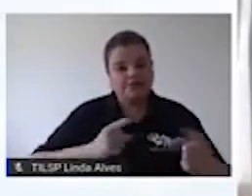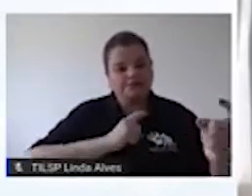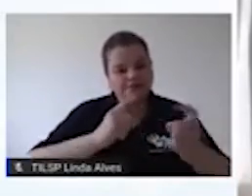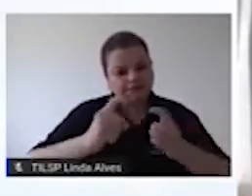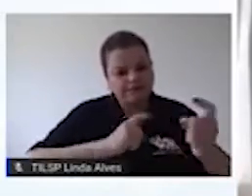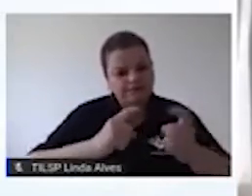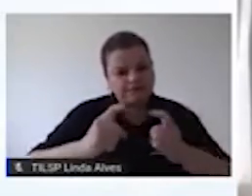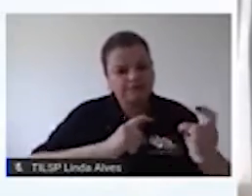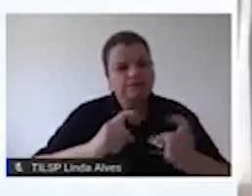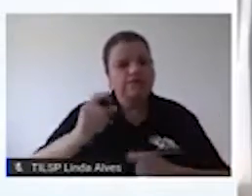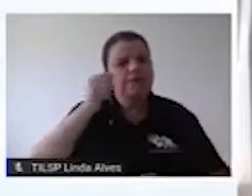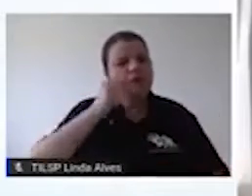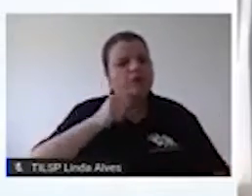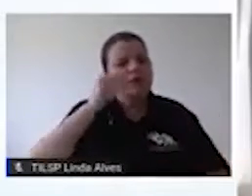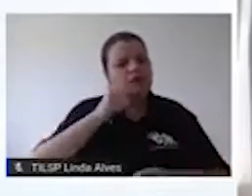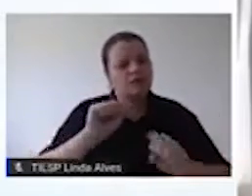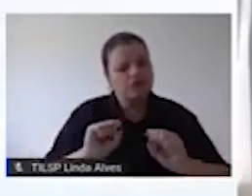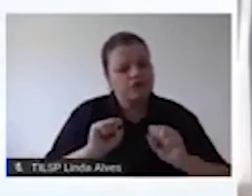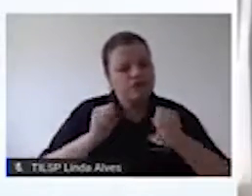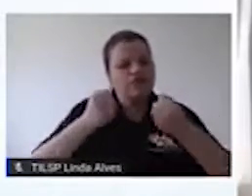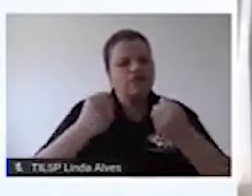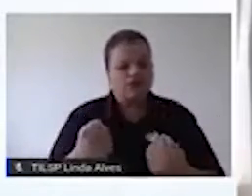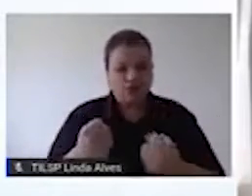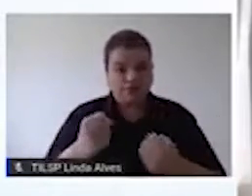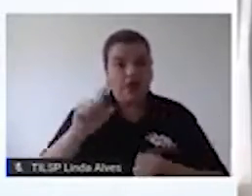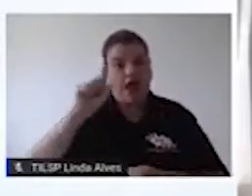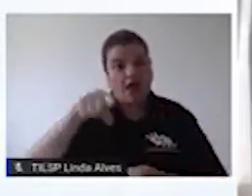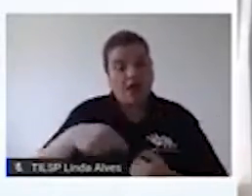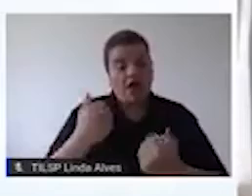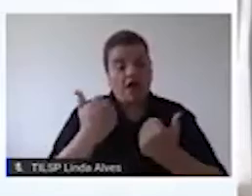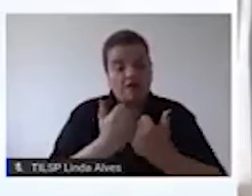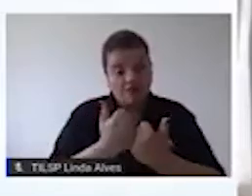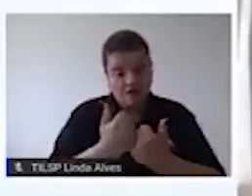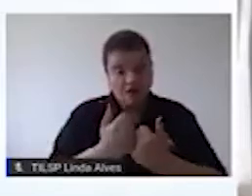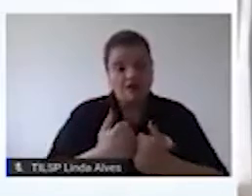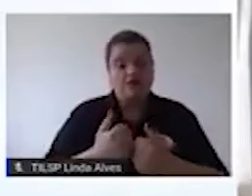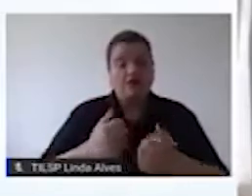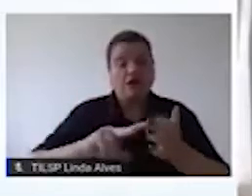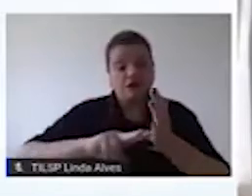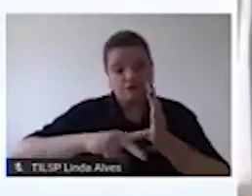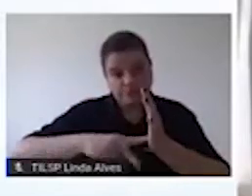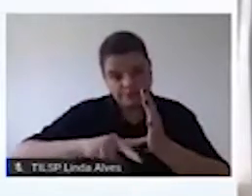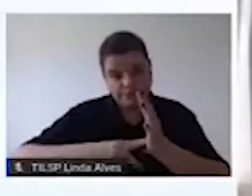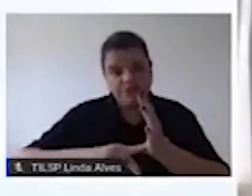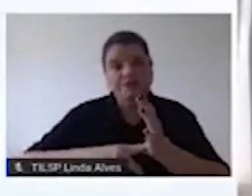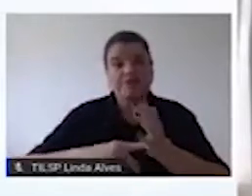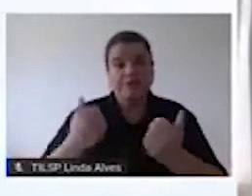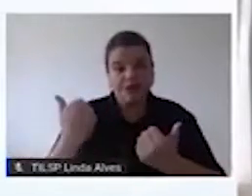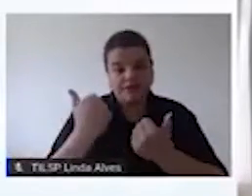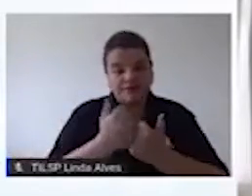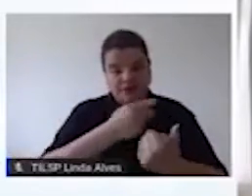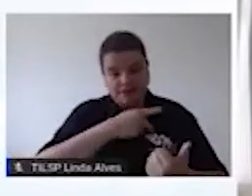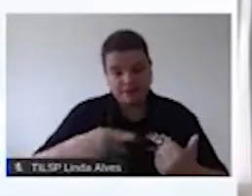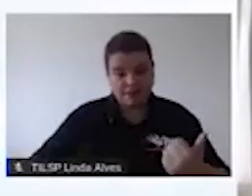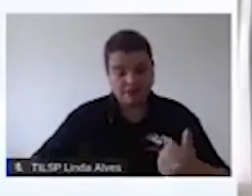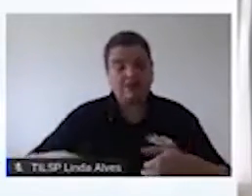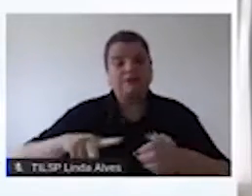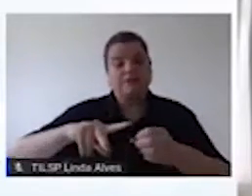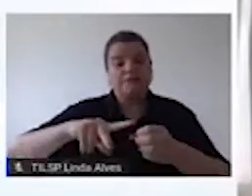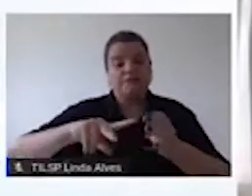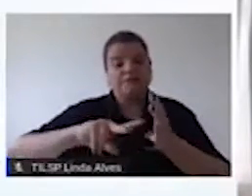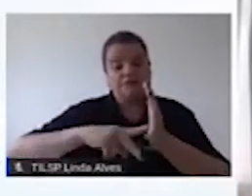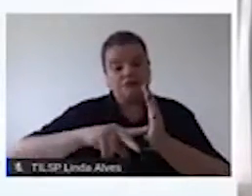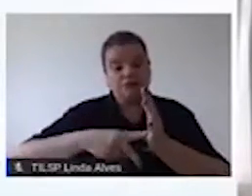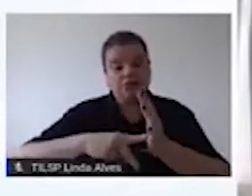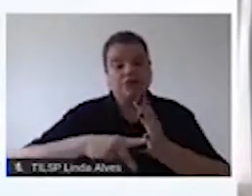da Industriol. Ela é vice-presidente do Sindicato dos Metalúrgicos de Osasco, né, que ela faz parte dessa direção,